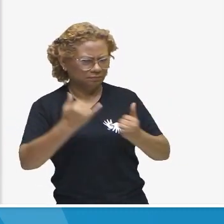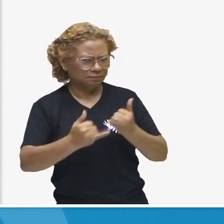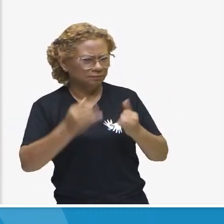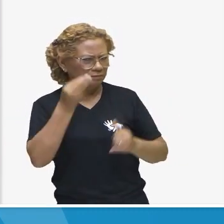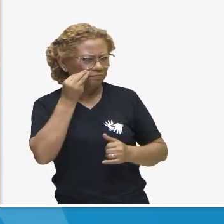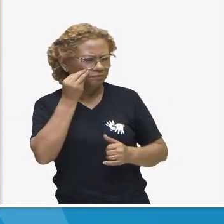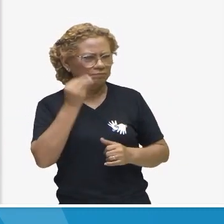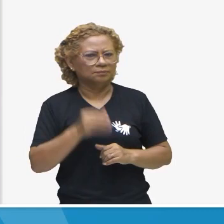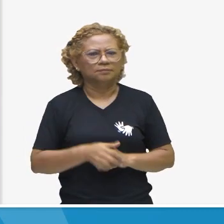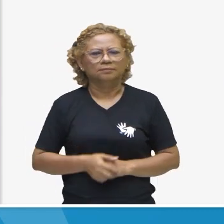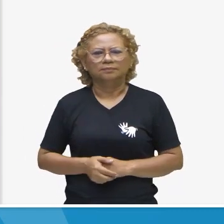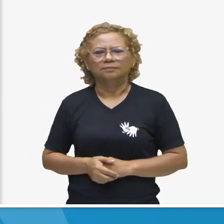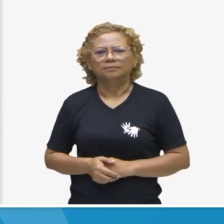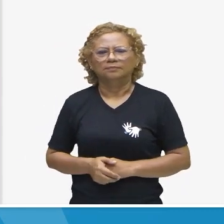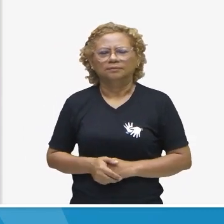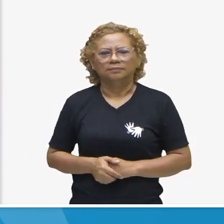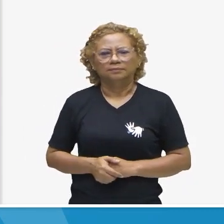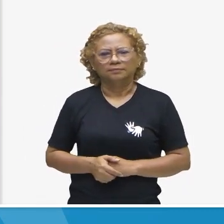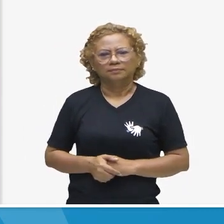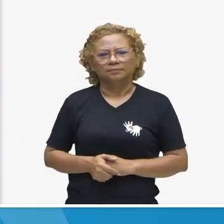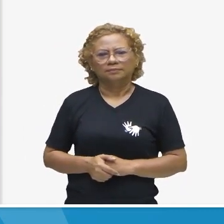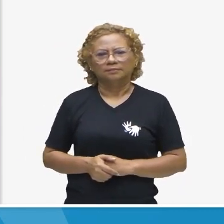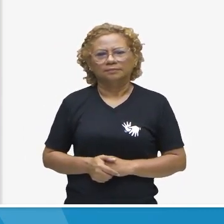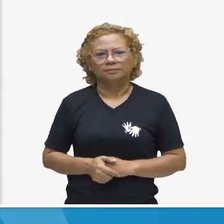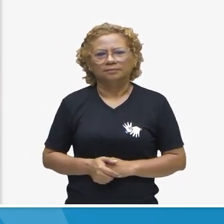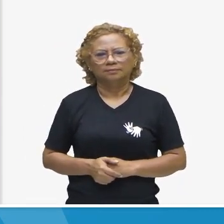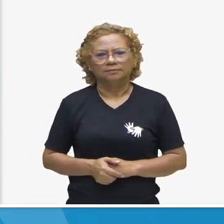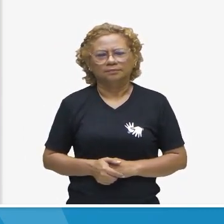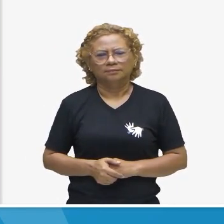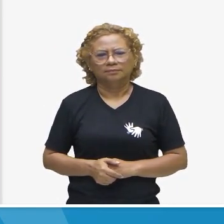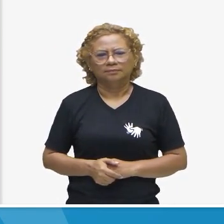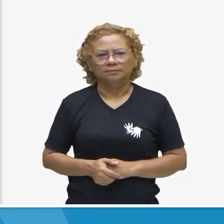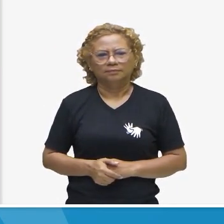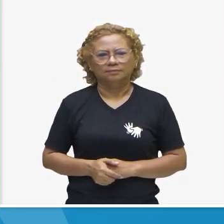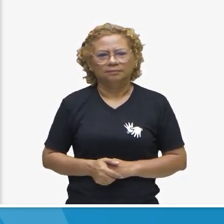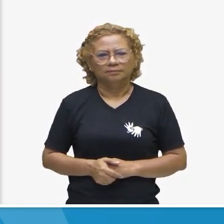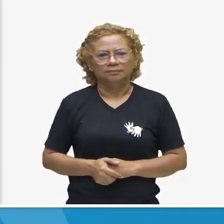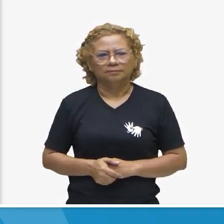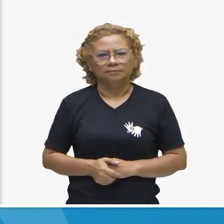voltar aqui na nossa TV, que é para a gente ver agora